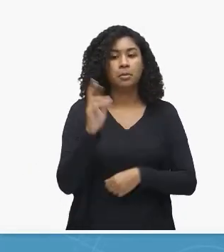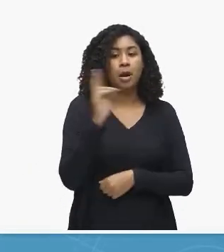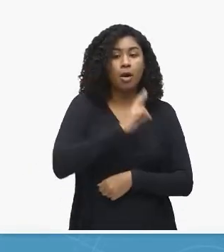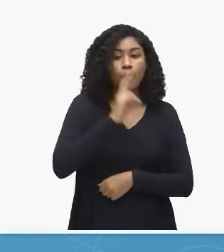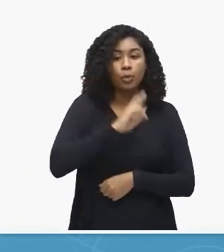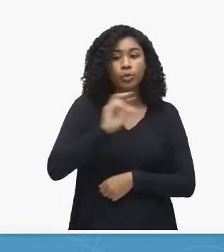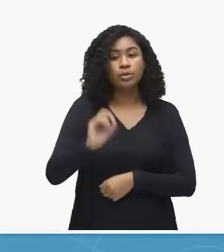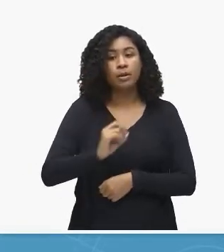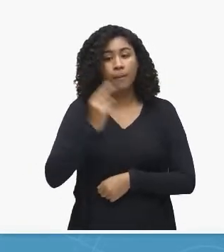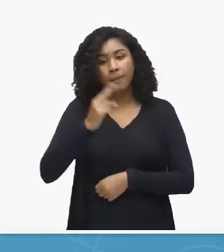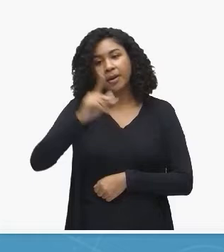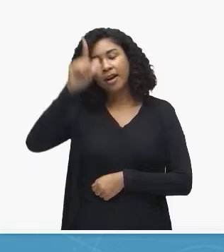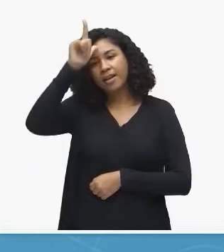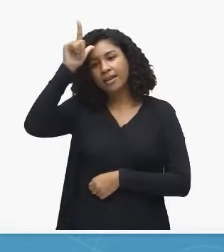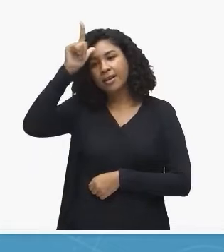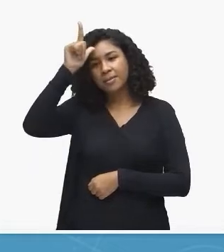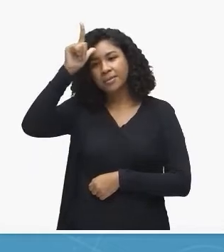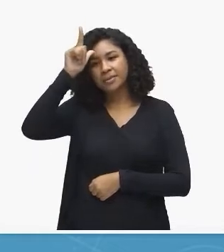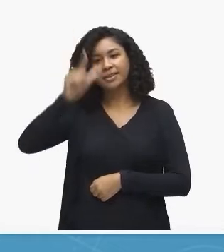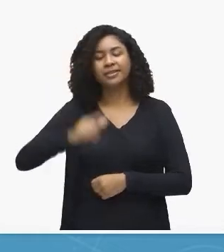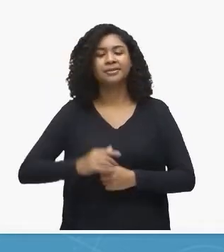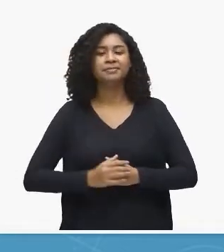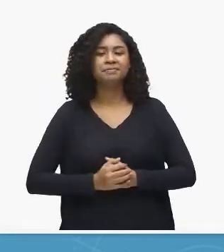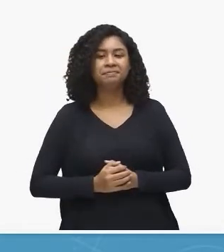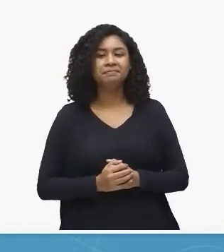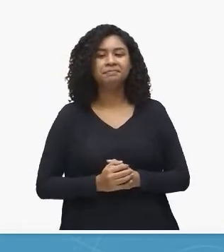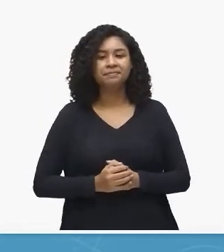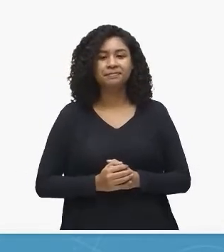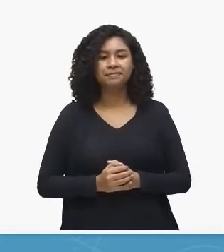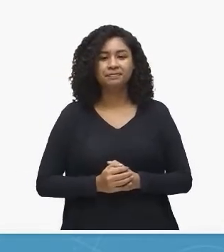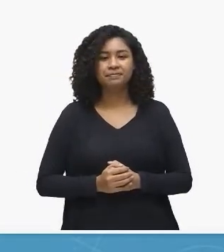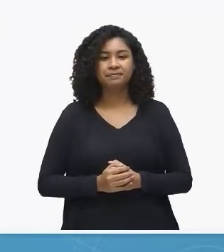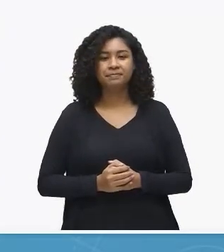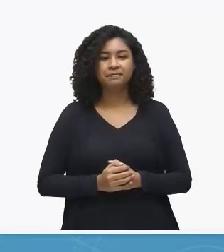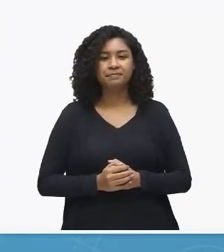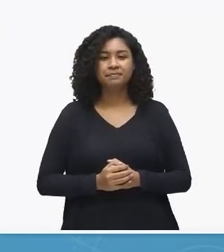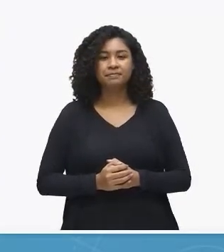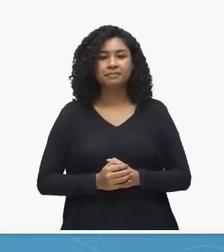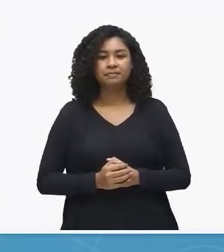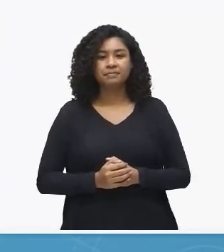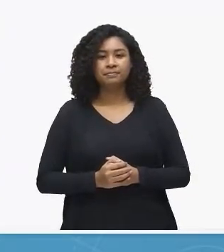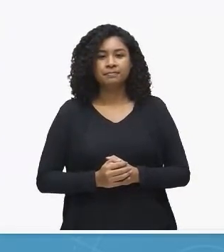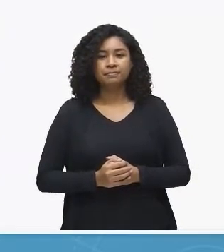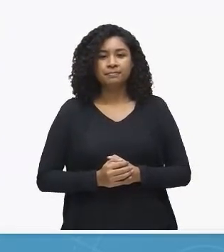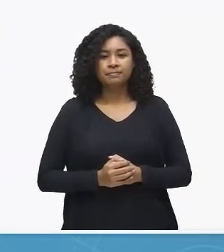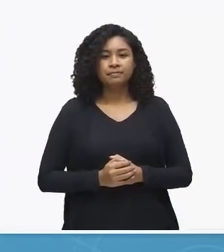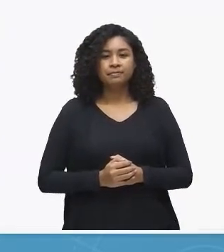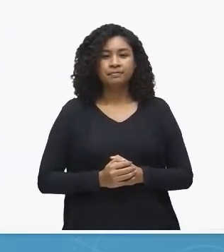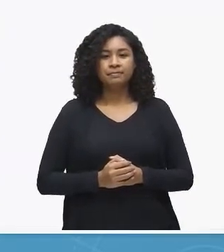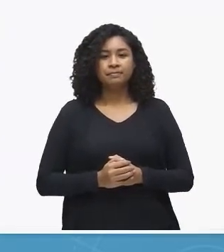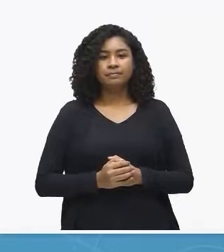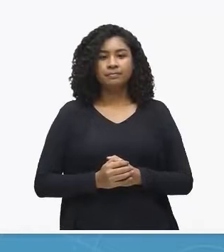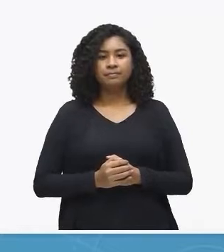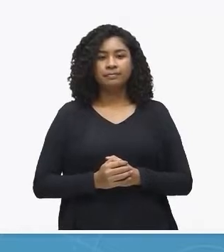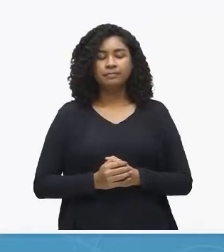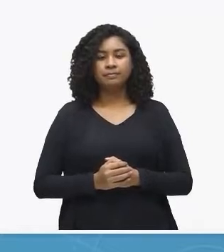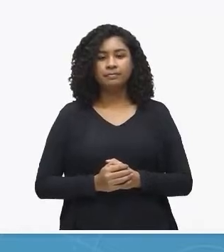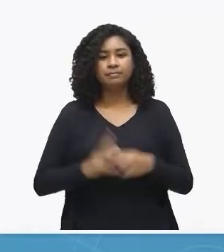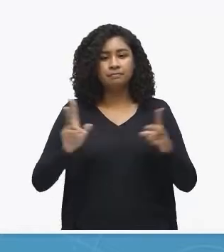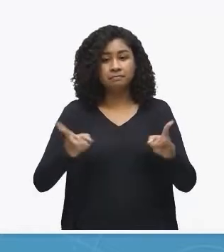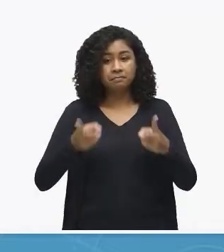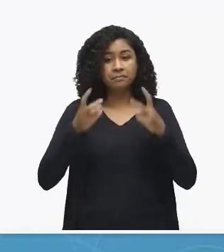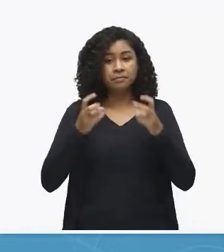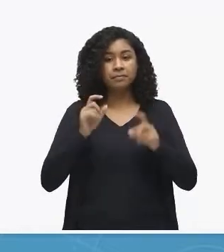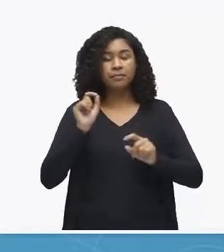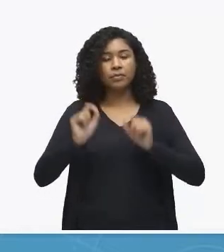para a Alemanha e o Império Austro-Húngaro. Então vamos continuar aí no nosso texto. A gente observa, né, que essa